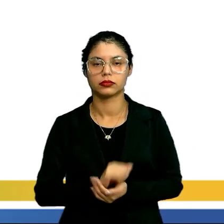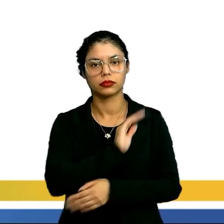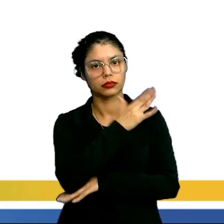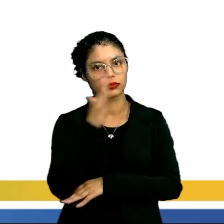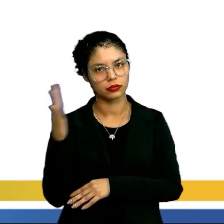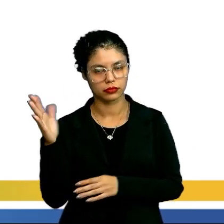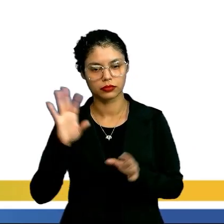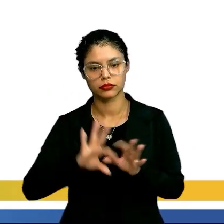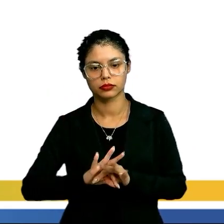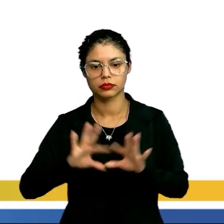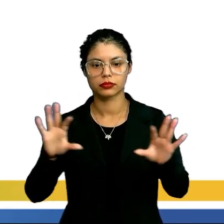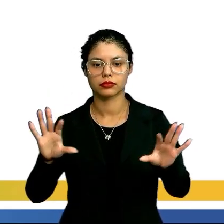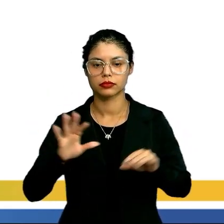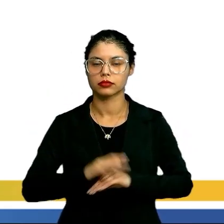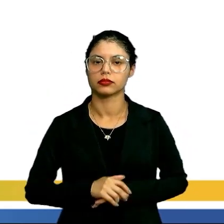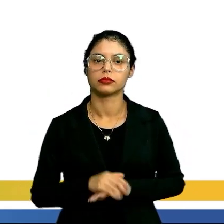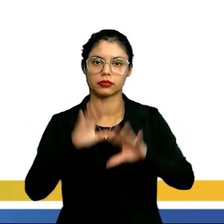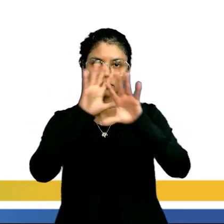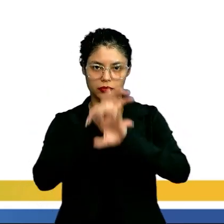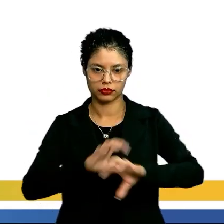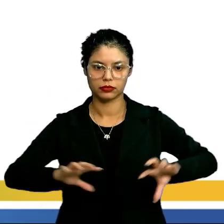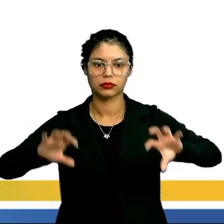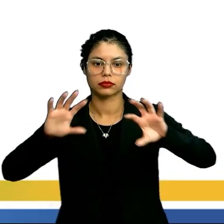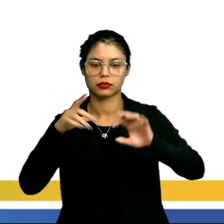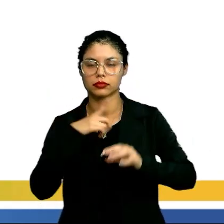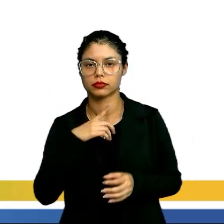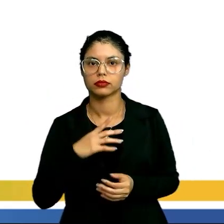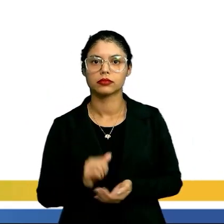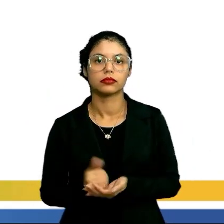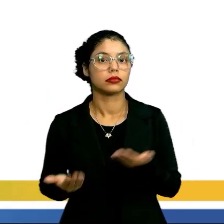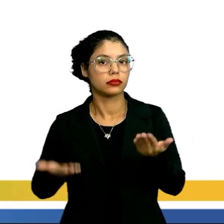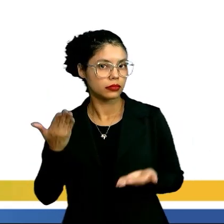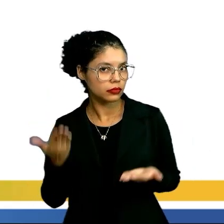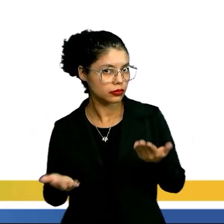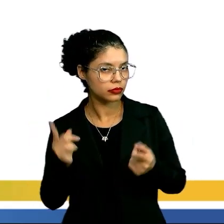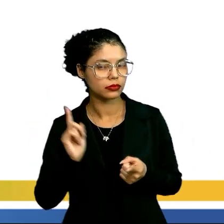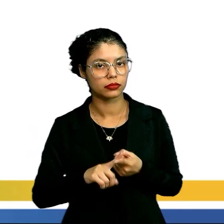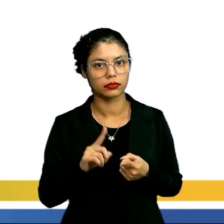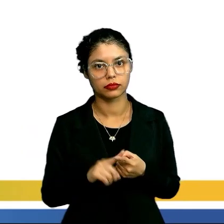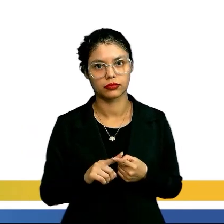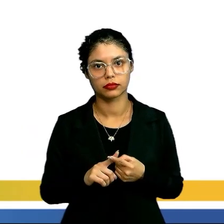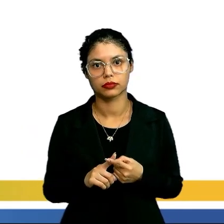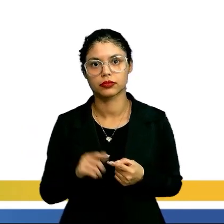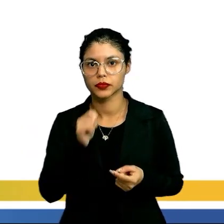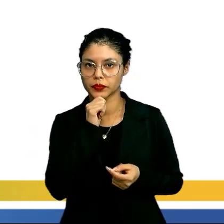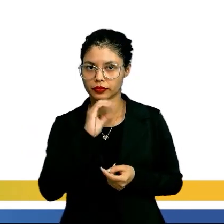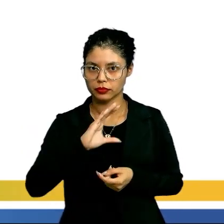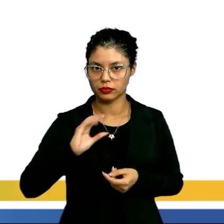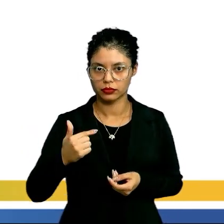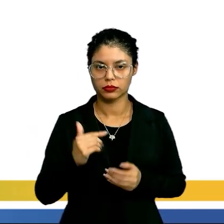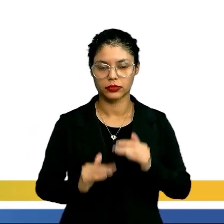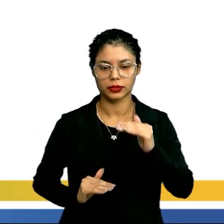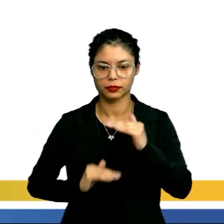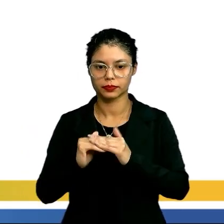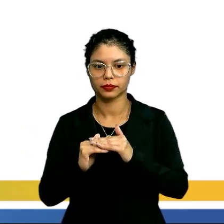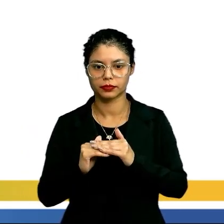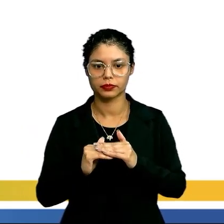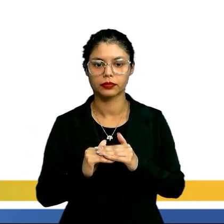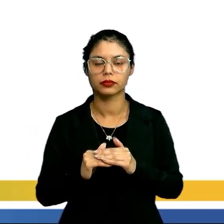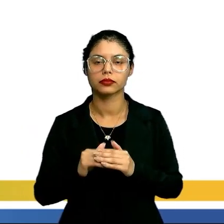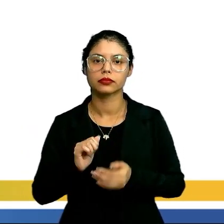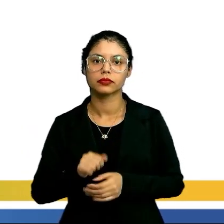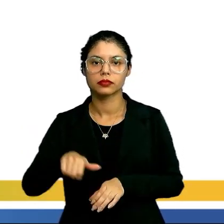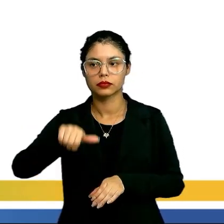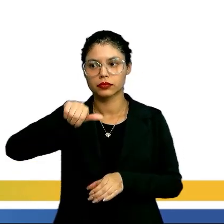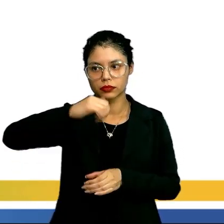pessoal? Liberação de gás carbônico. Então, há uma perturbação no equilíbrio, porque o gás carbônico, o CO2, ele está preso dentro da garrafa